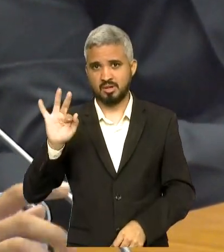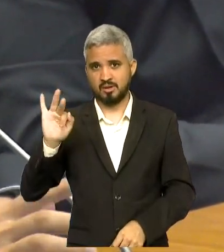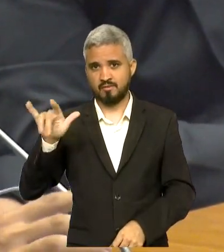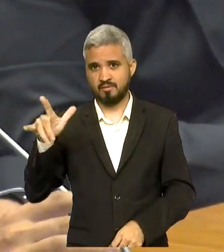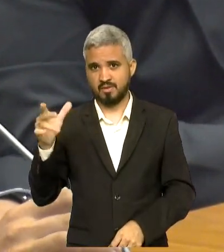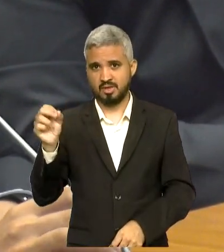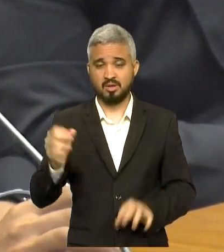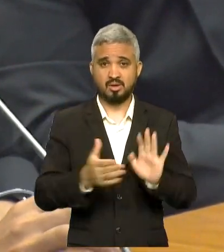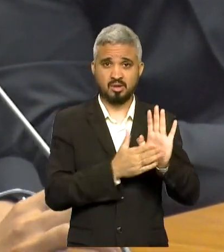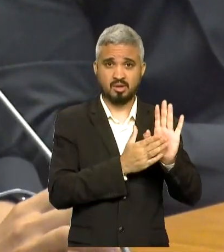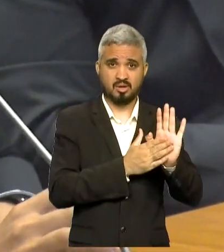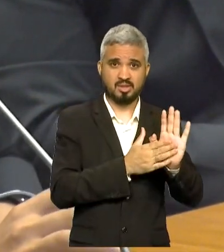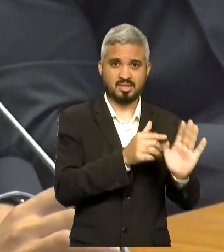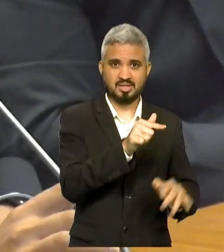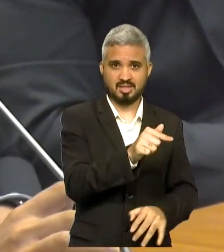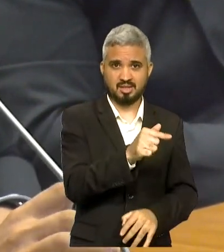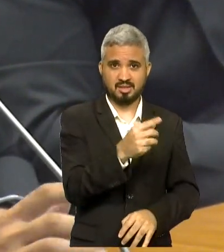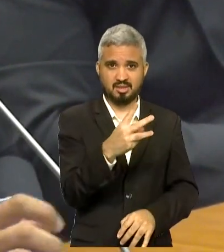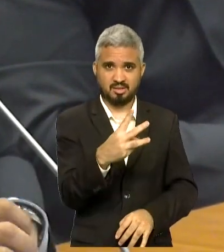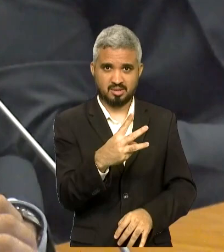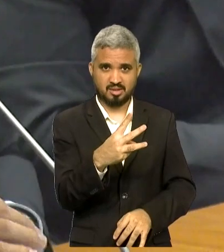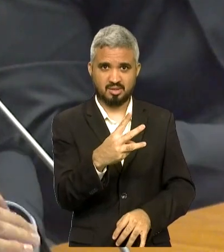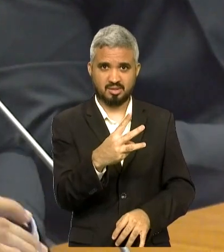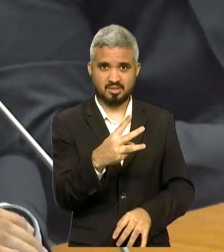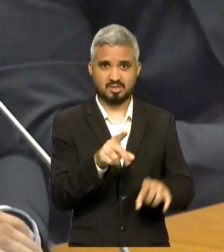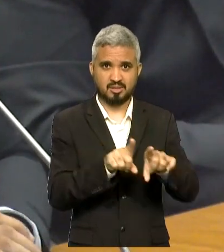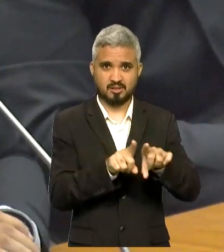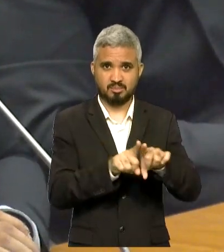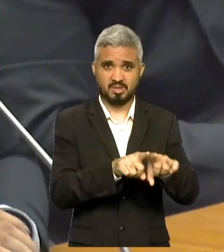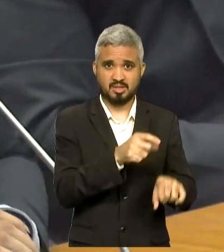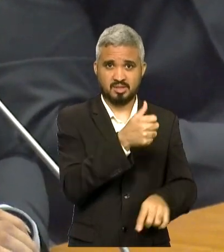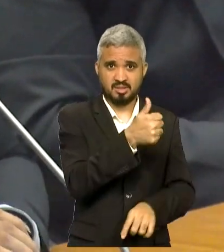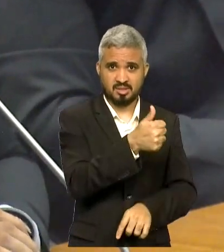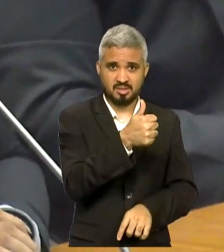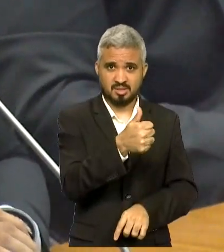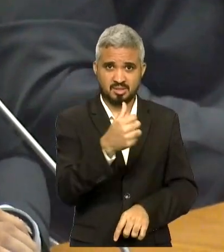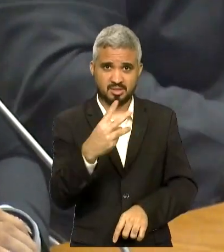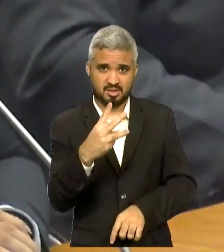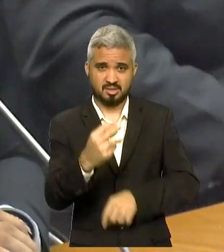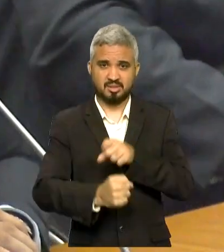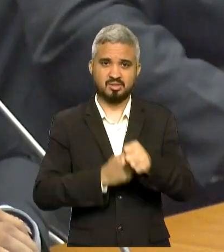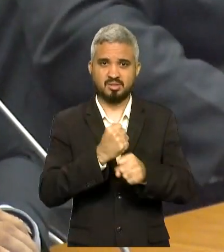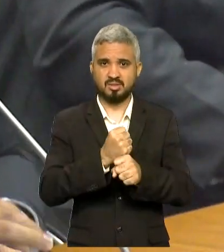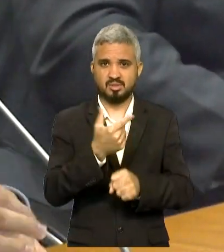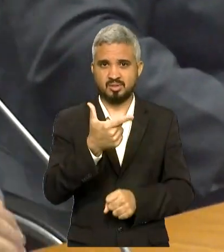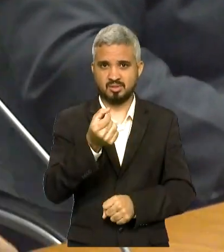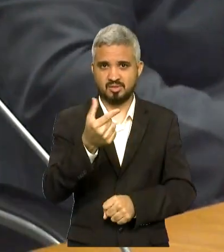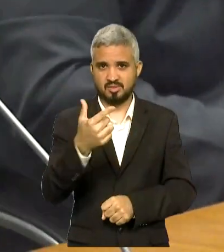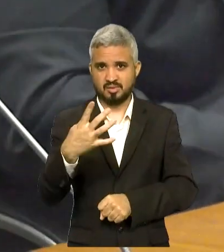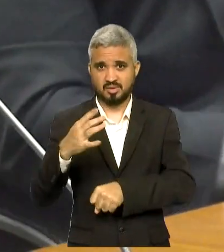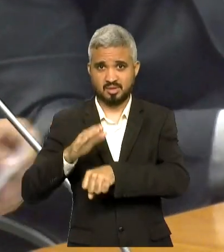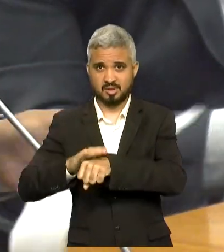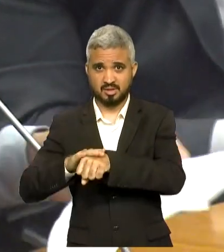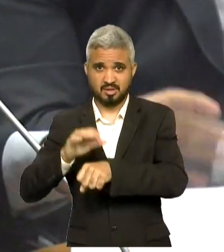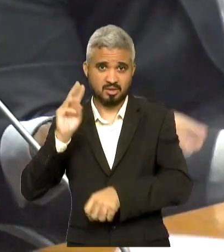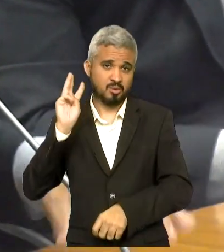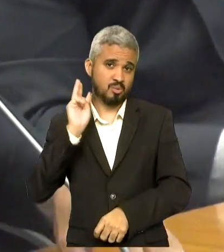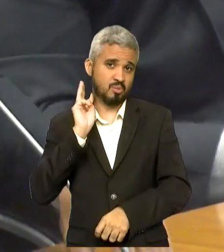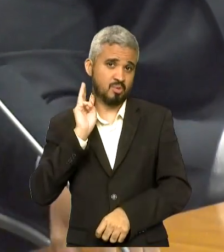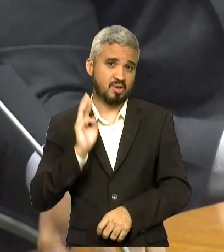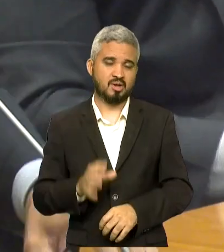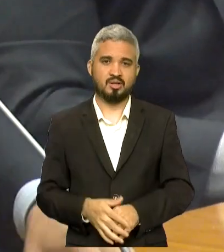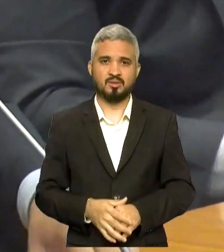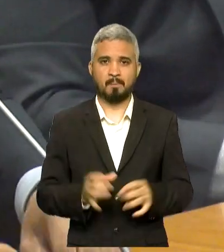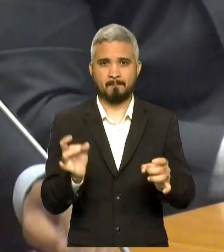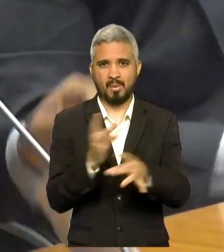Indicações número 073 e 113/2024, de autoria do deputado Wellington do Curso. Matéria